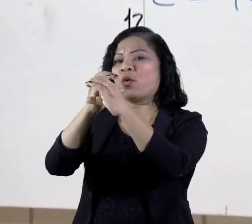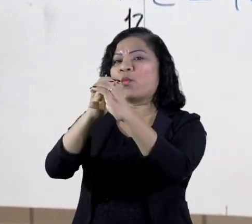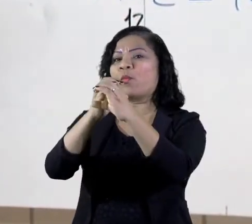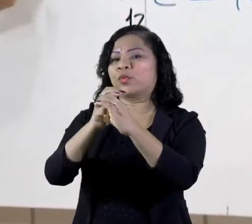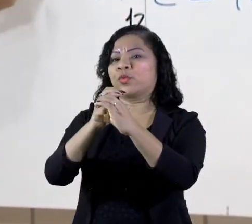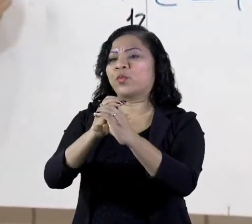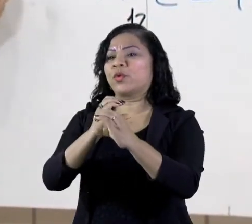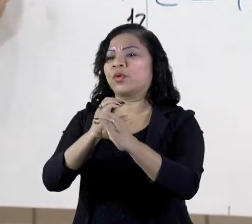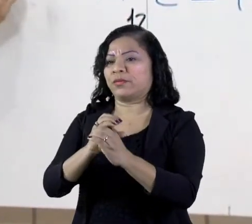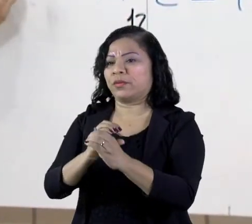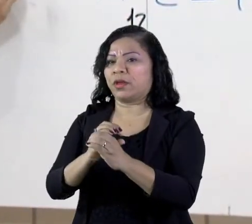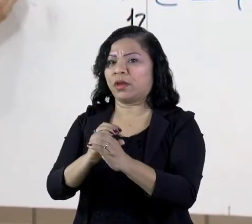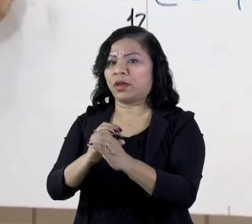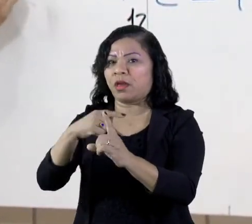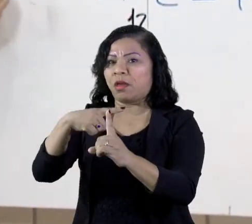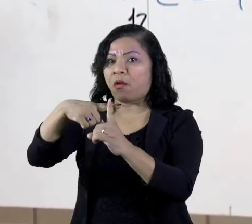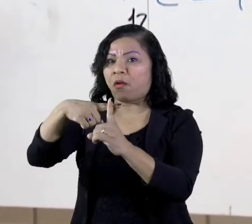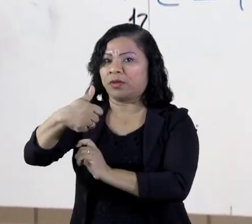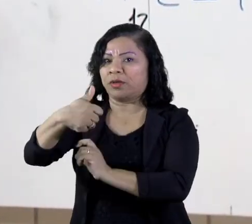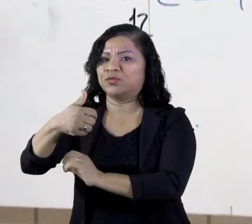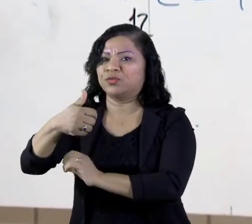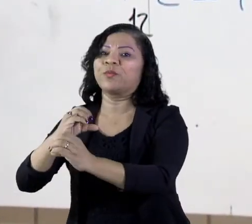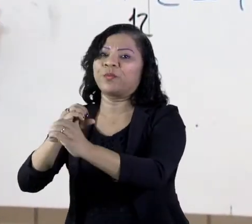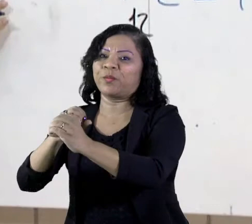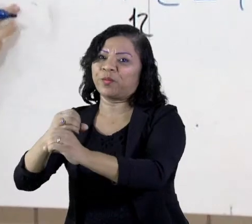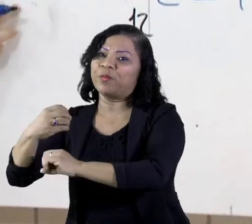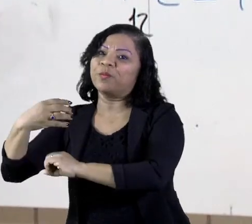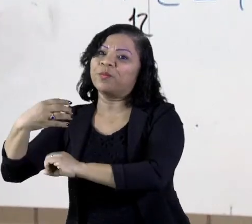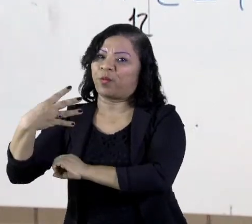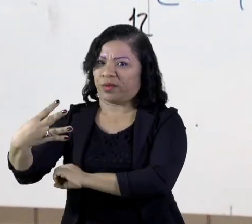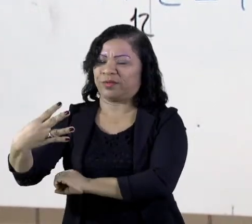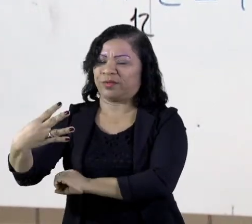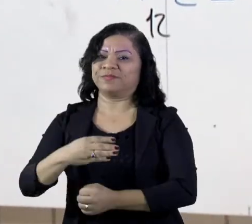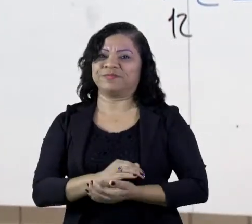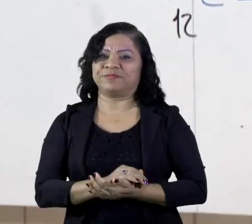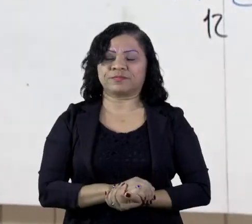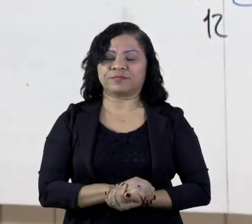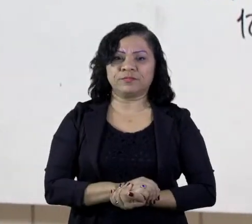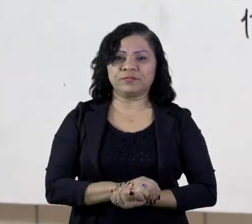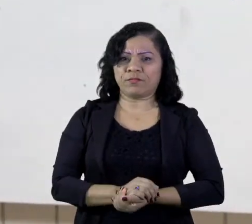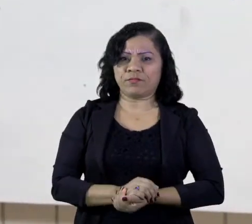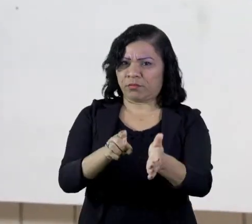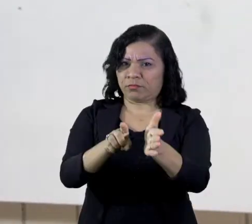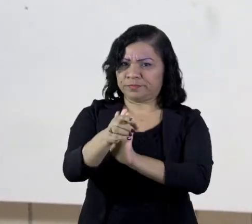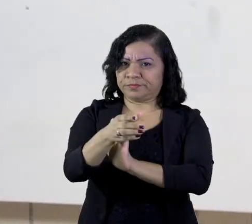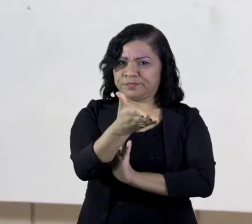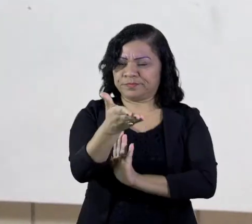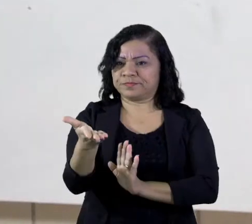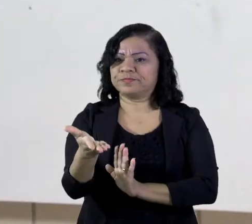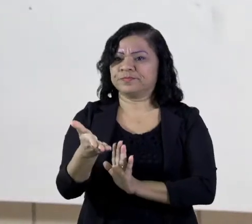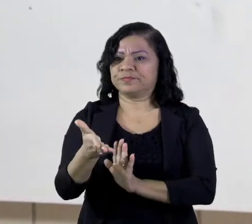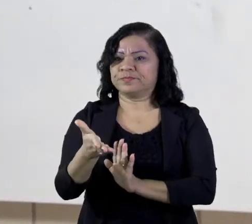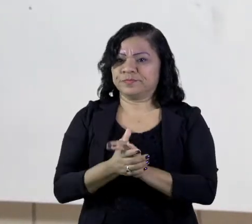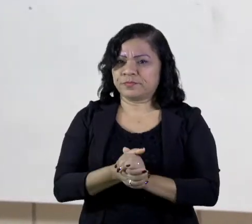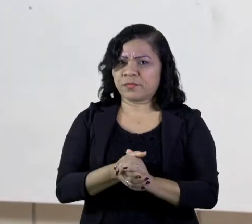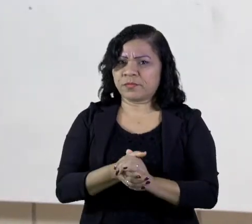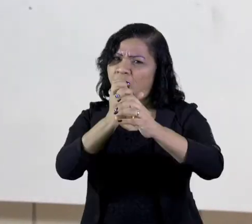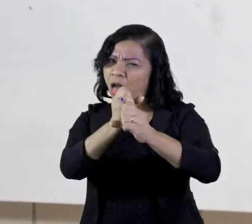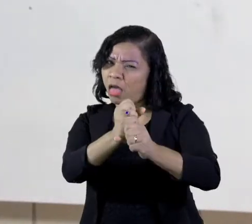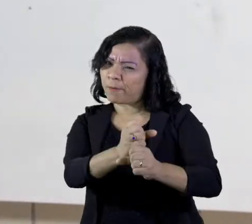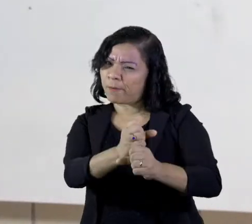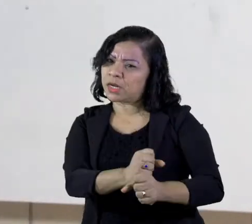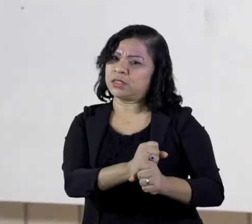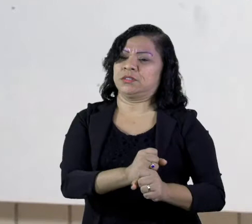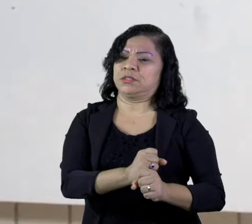2, 3 com mais 1, né? E aí nós temos 4. E eu pergunto para vocês, essa operação aqui,